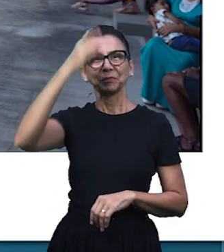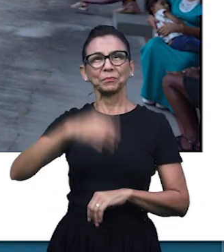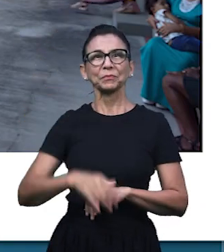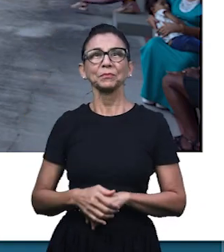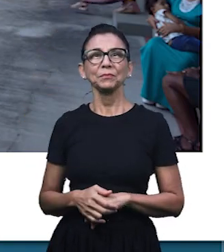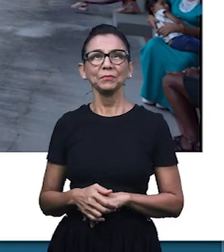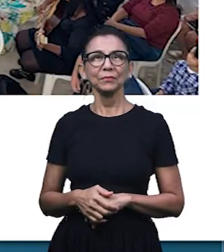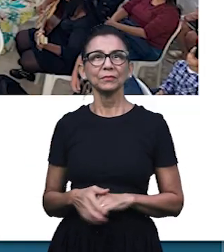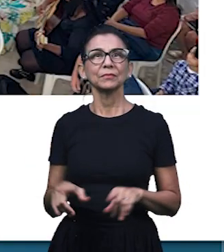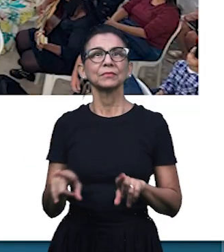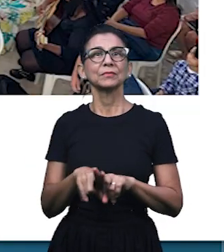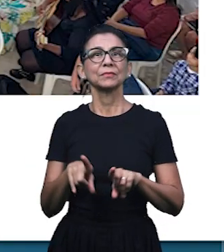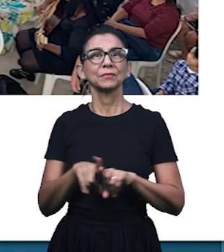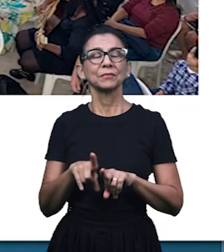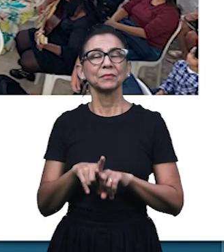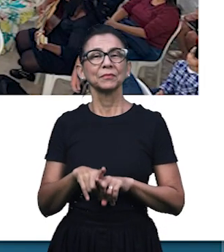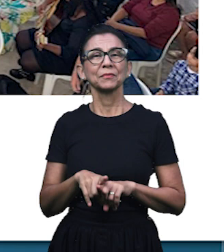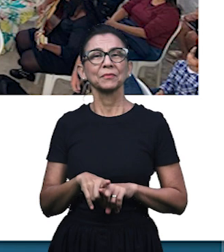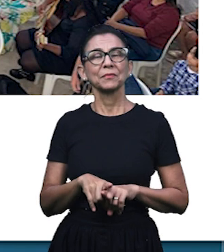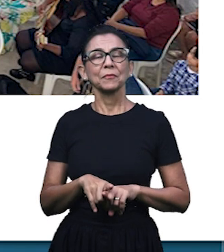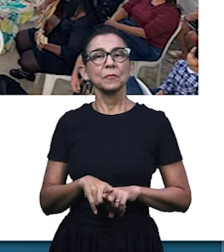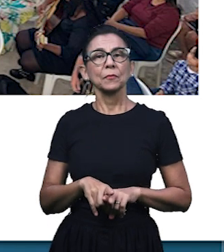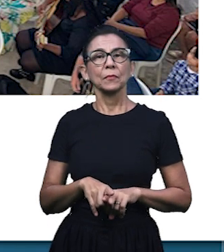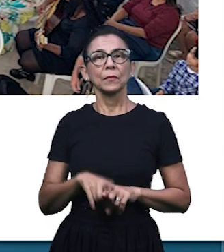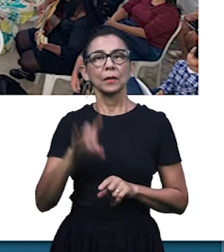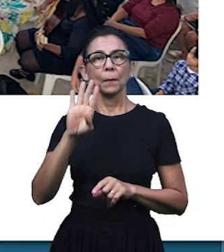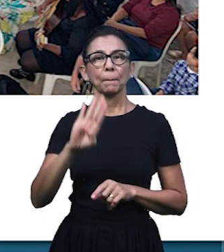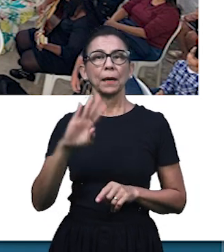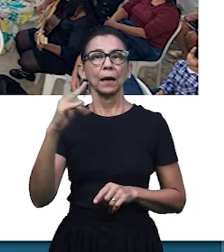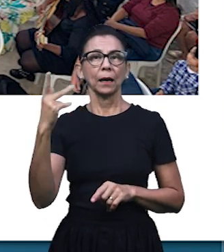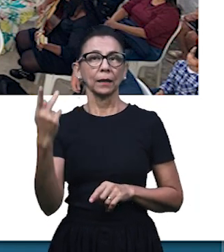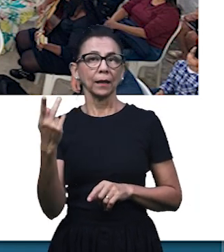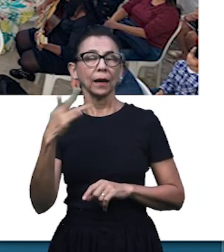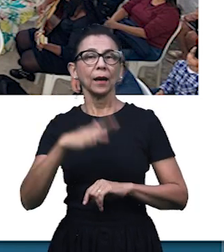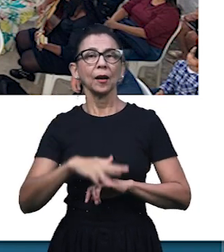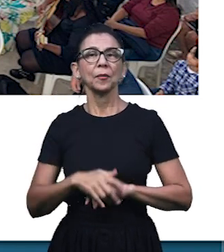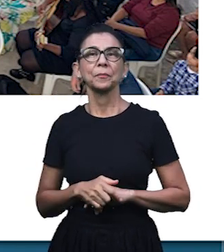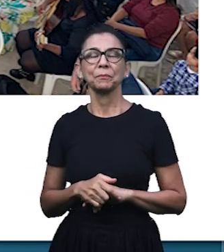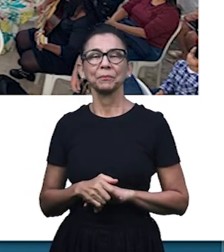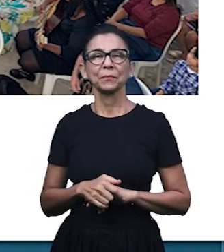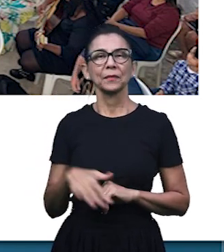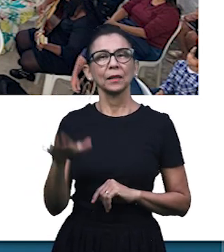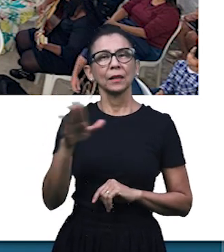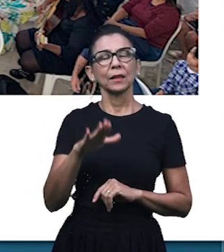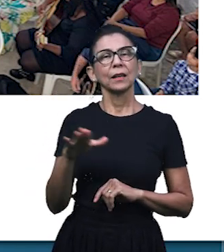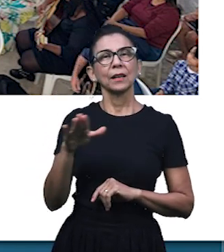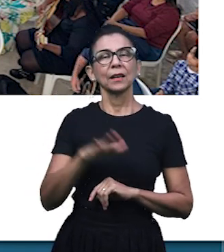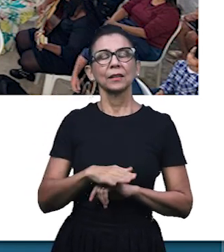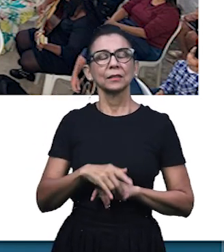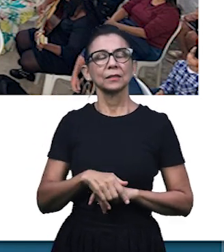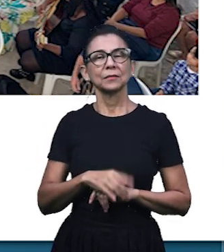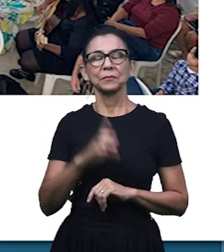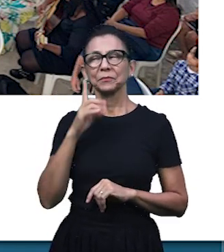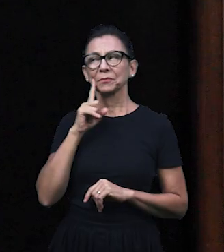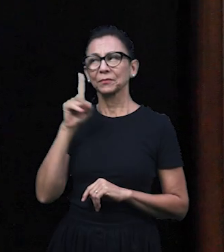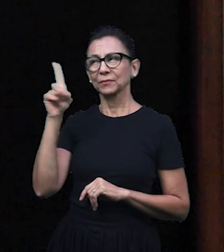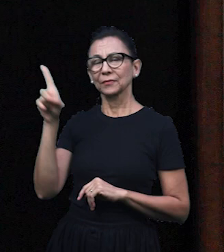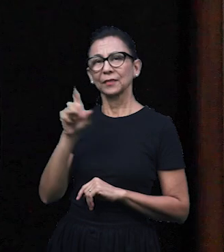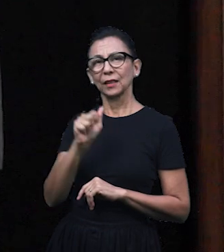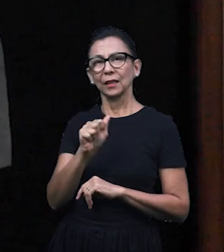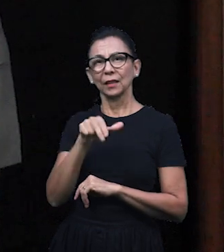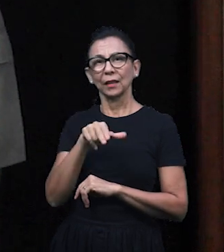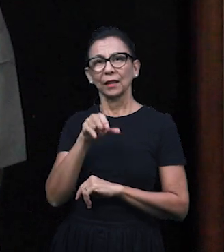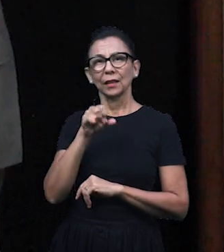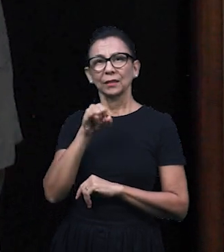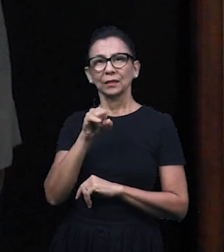louvado seja o nome do Senhor. Um batismo especial que aconteceu em Belo Horizonte, na região de Buritis, que foi um batismo por aspersão do irmão